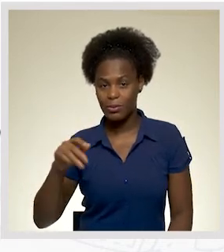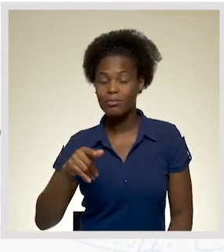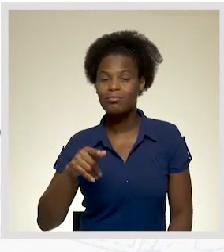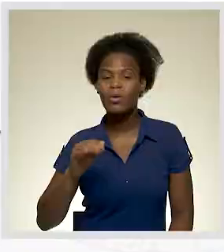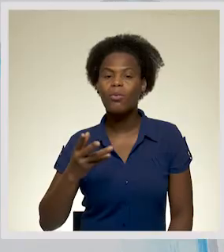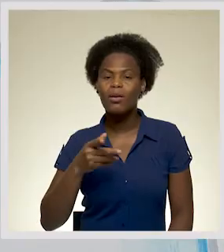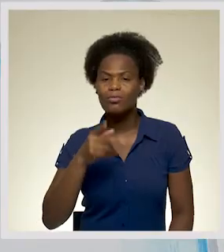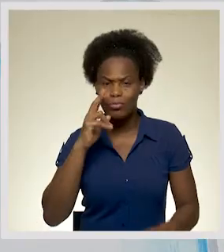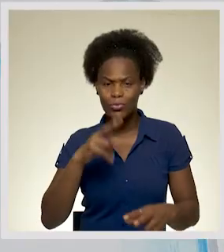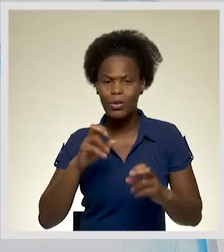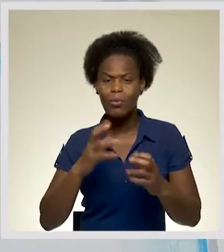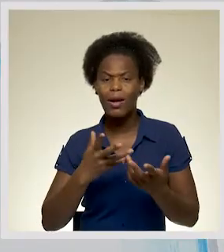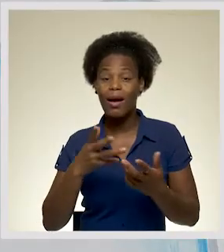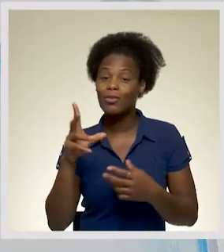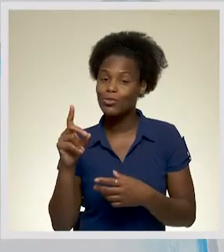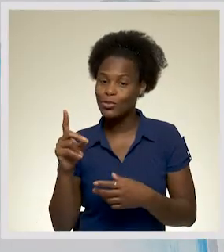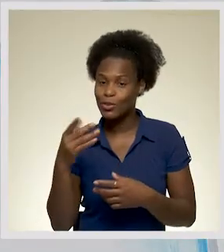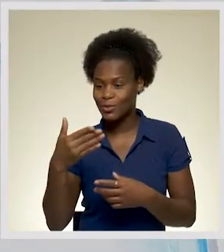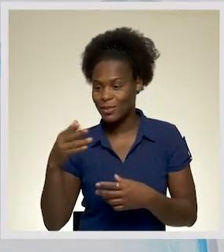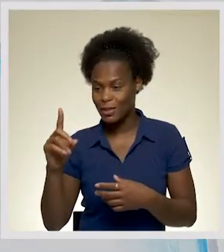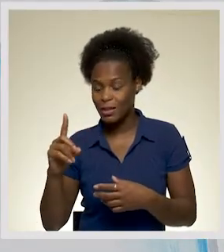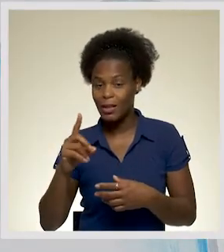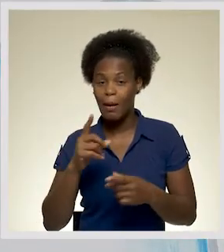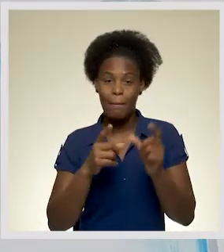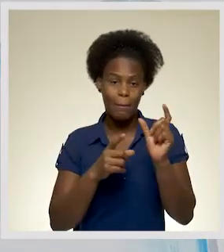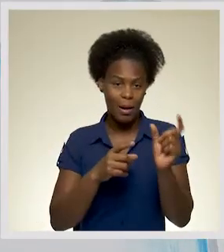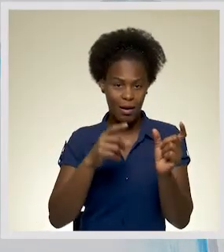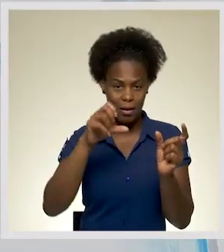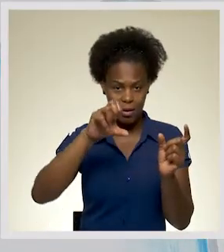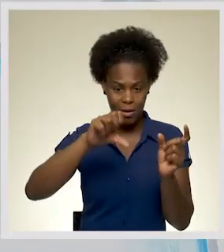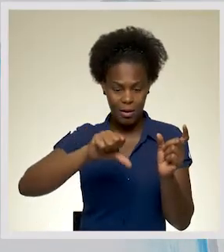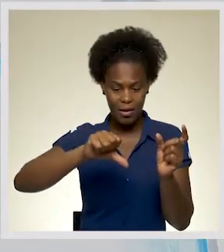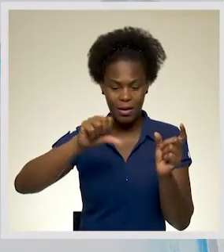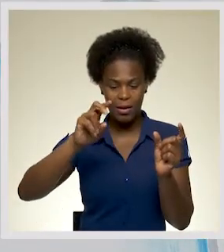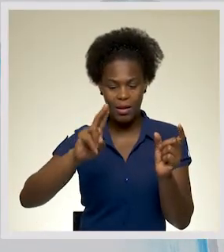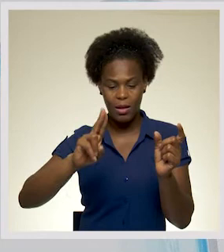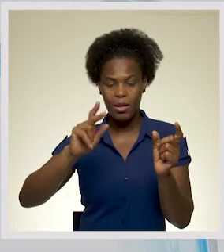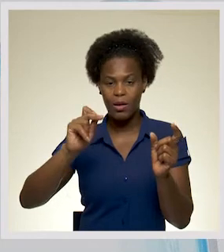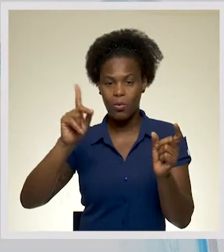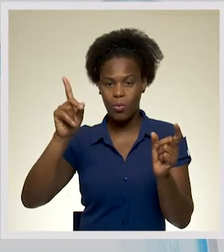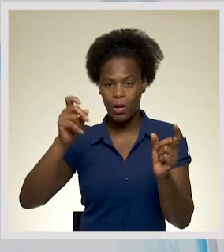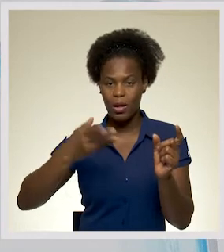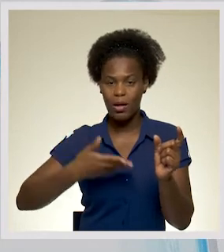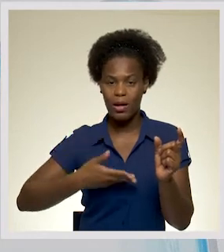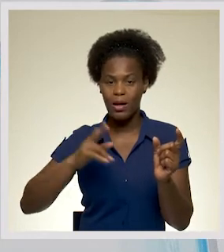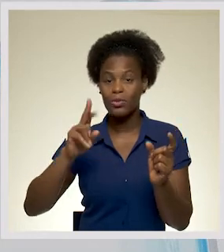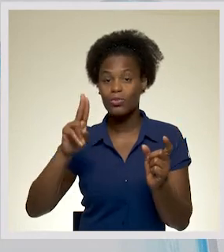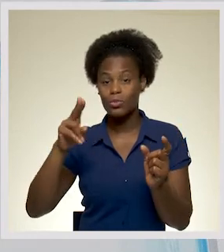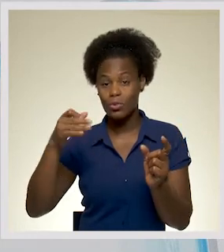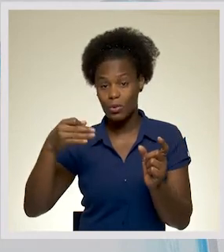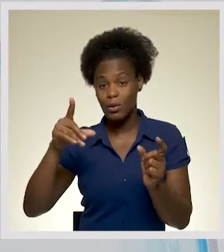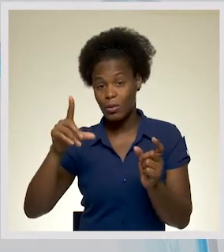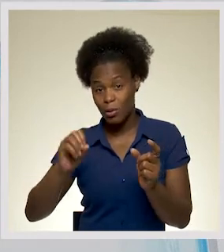16. A expressão quádruplo leva-nos logo a quê? A multiplicar